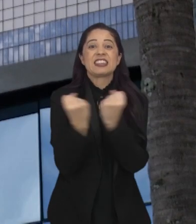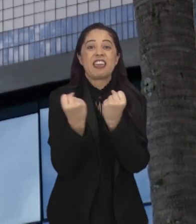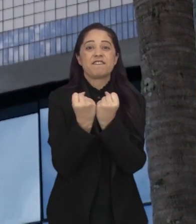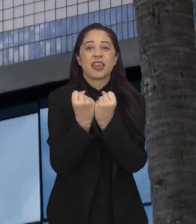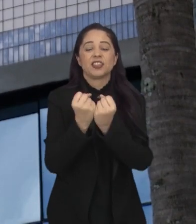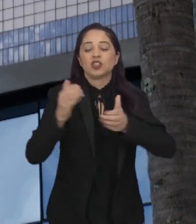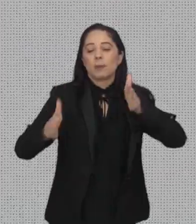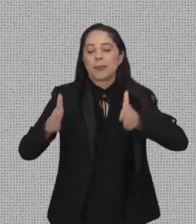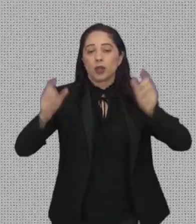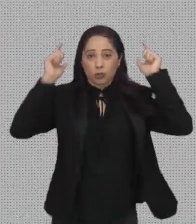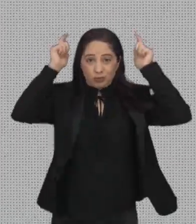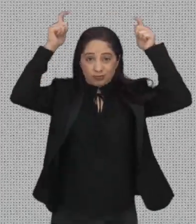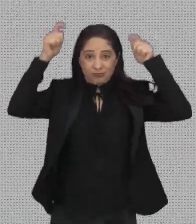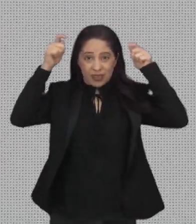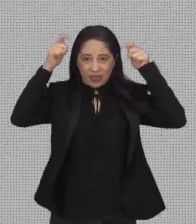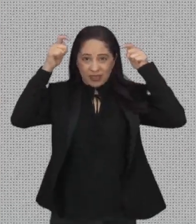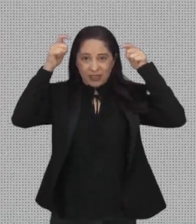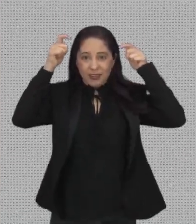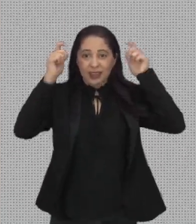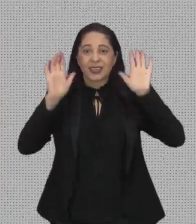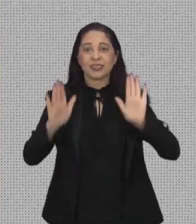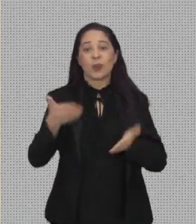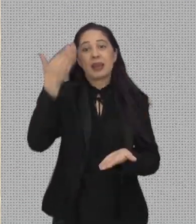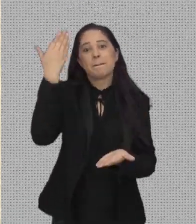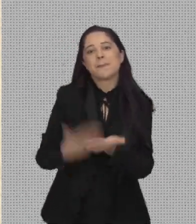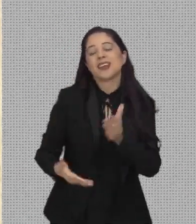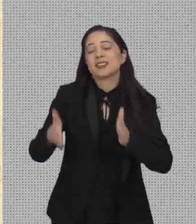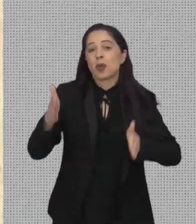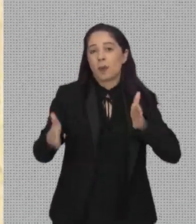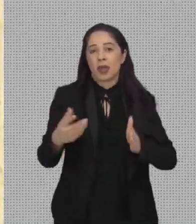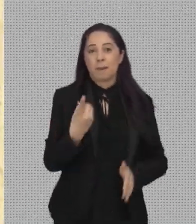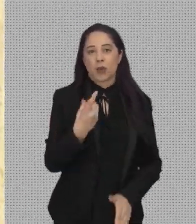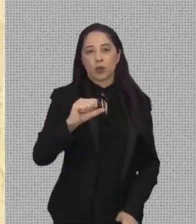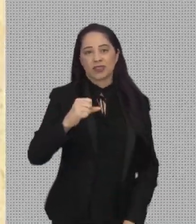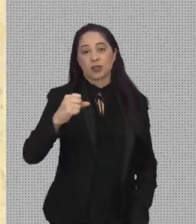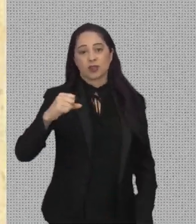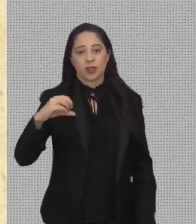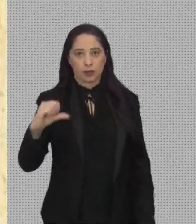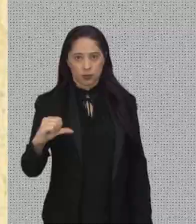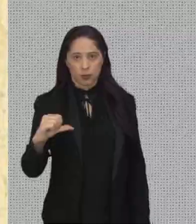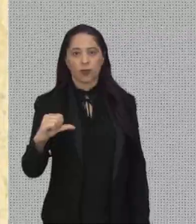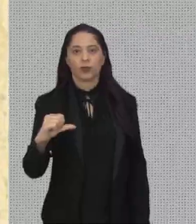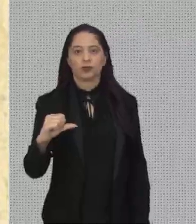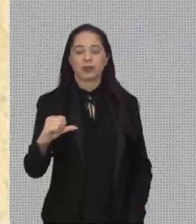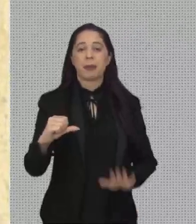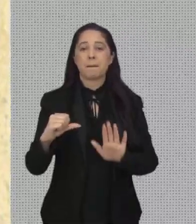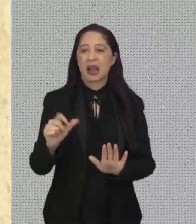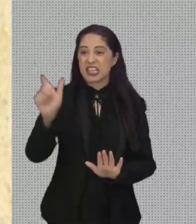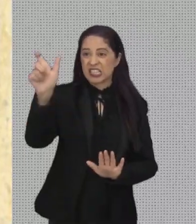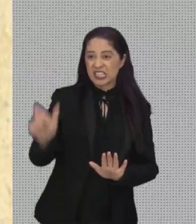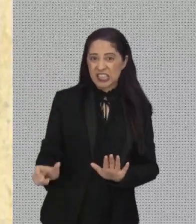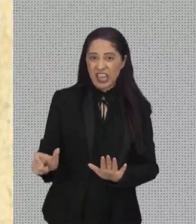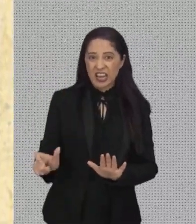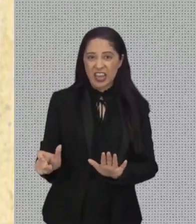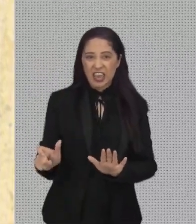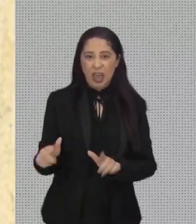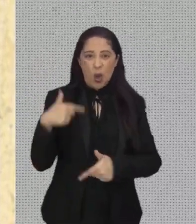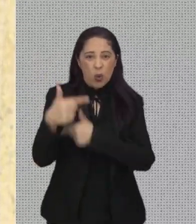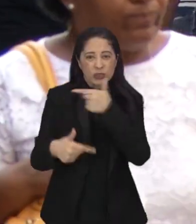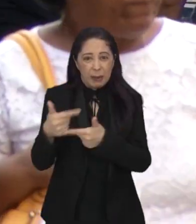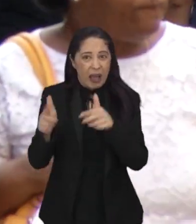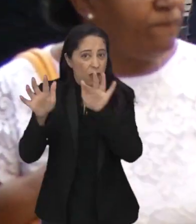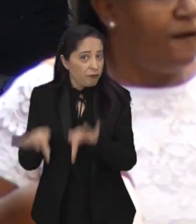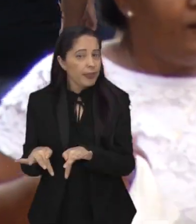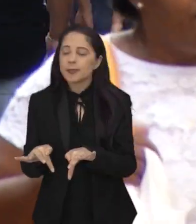foi interrompido. Ligado à monarquia, Francisco perdeu o mandato após a proclamação da República em